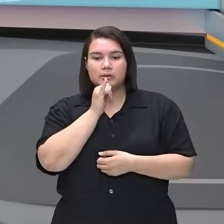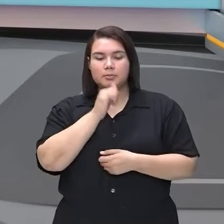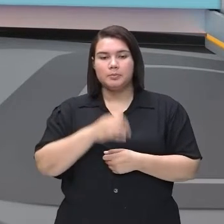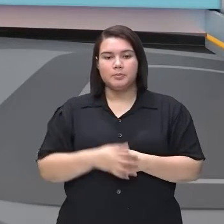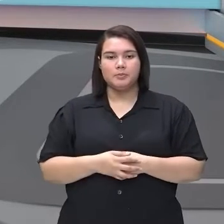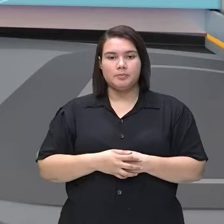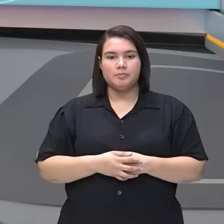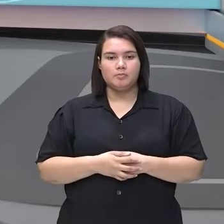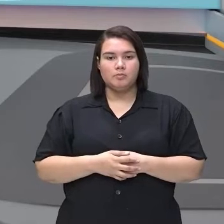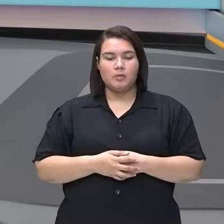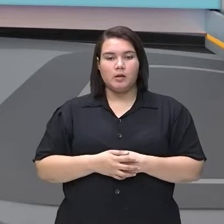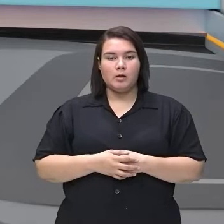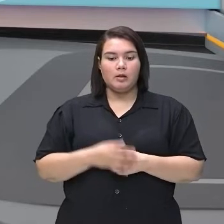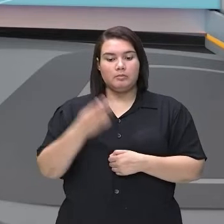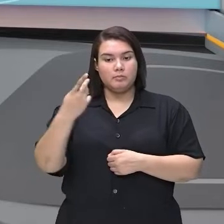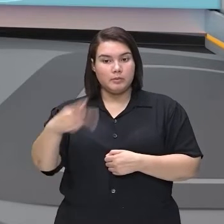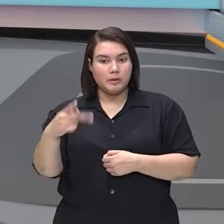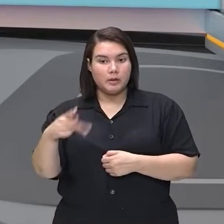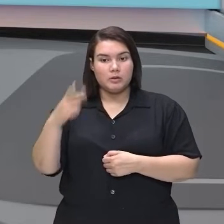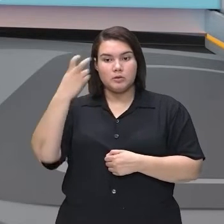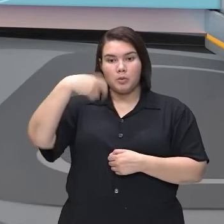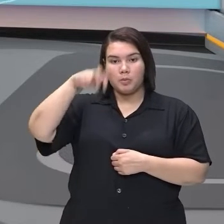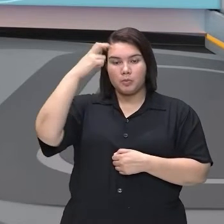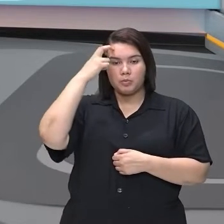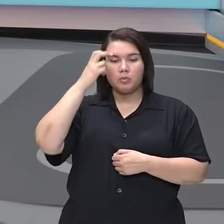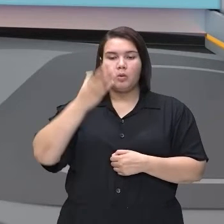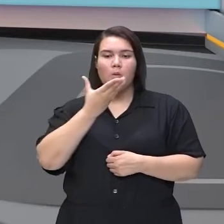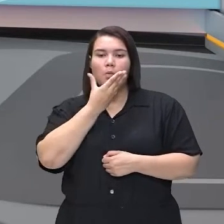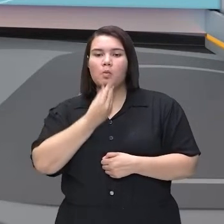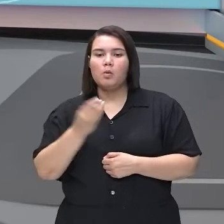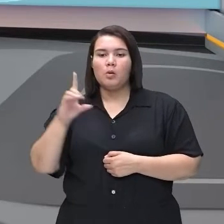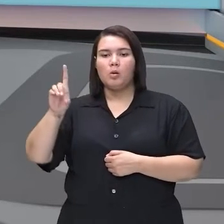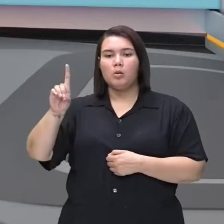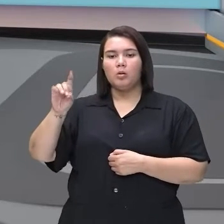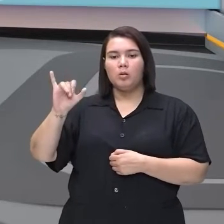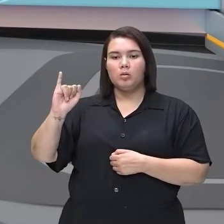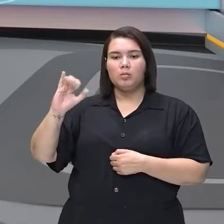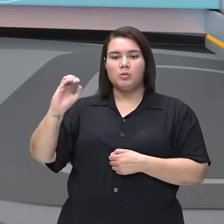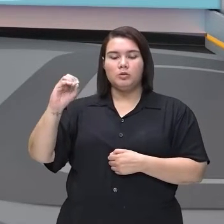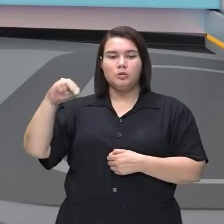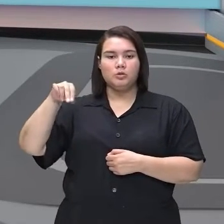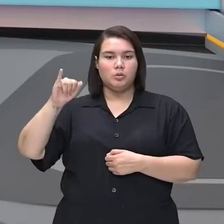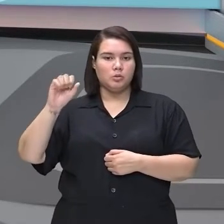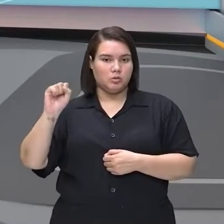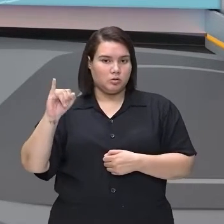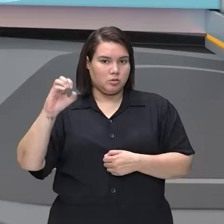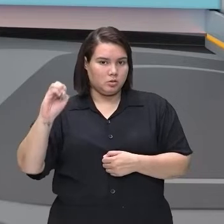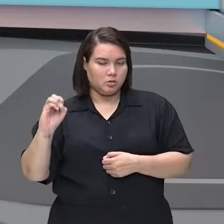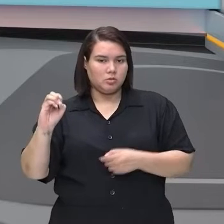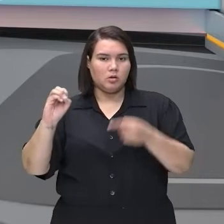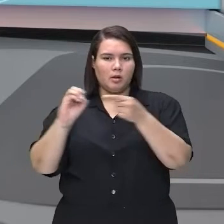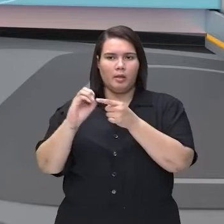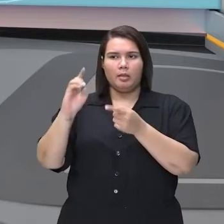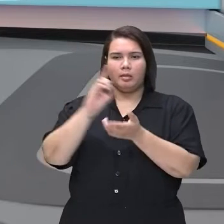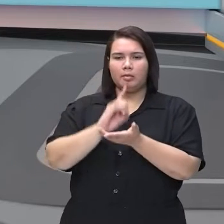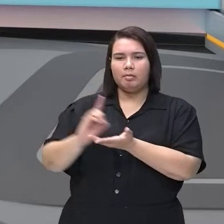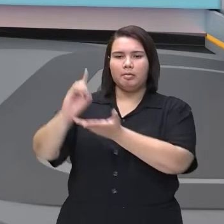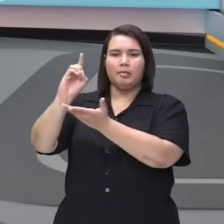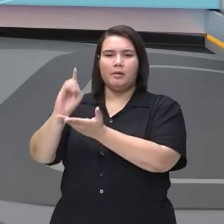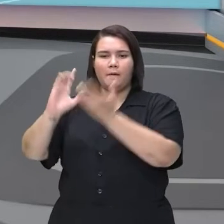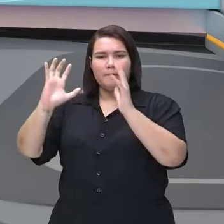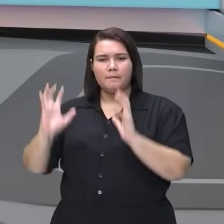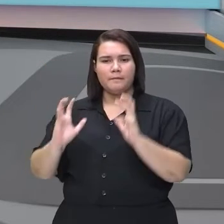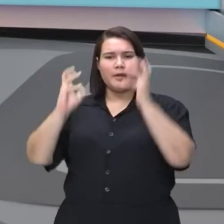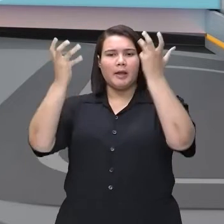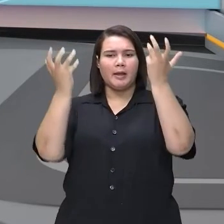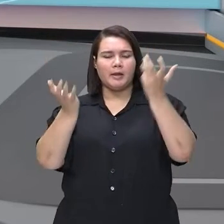ter na cultura grega Dionísio, que era o deus do vinho, o deus da festa, o deus da farra, da